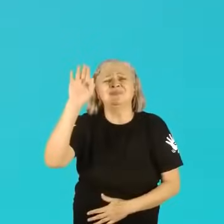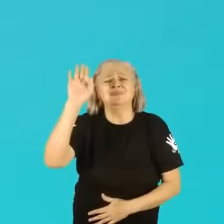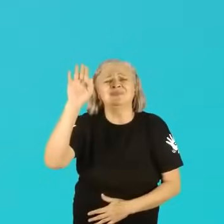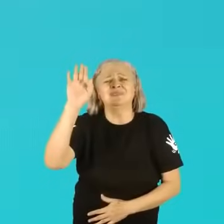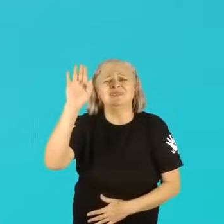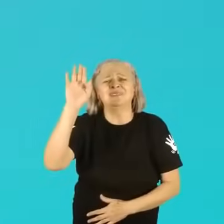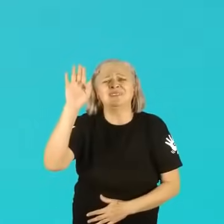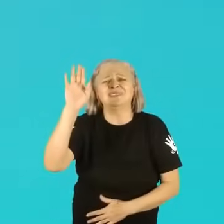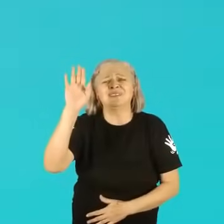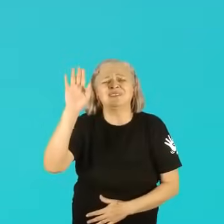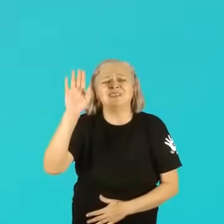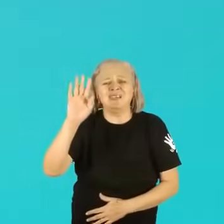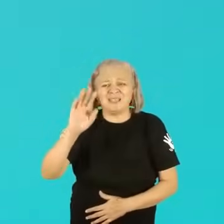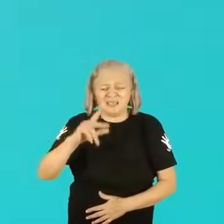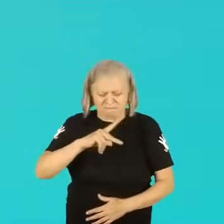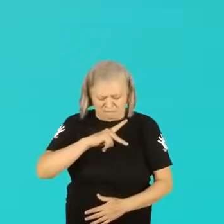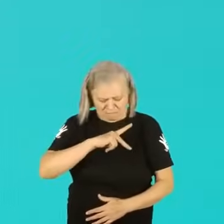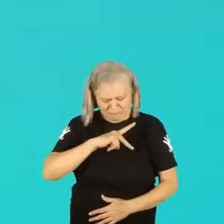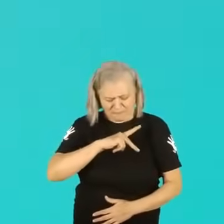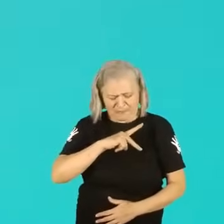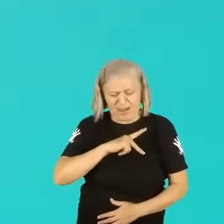nós e Jesus.